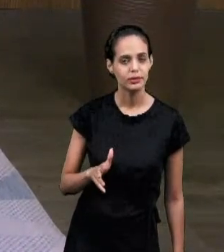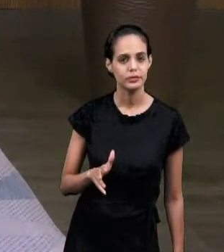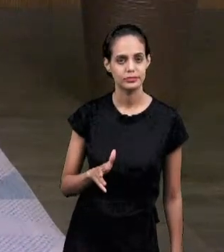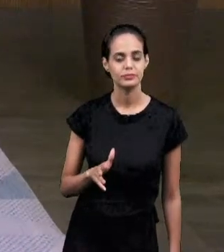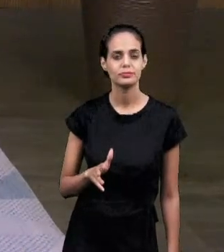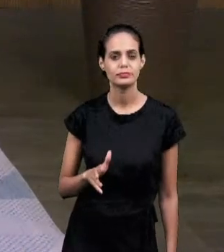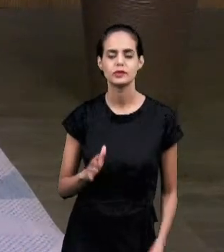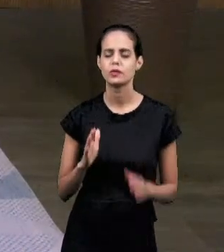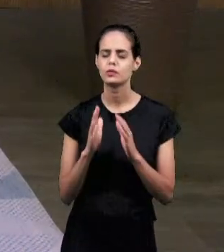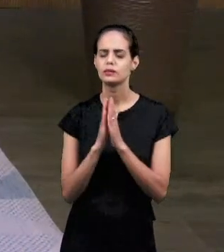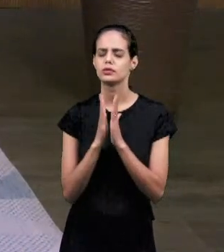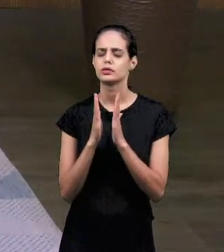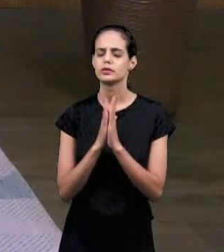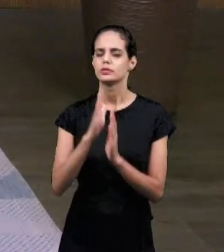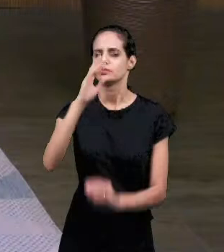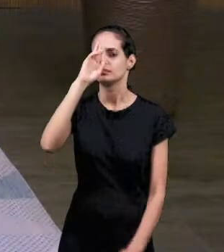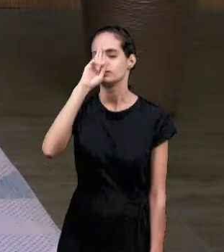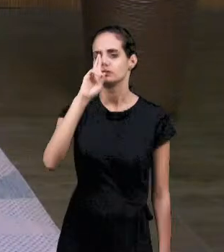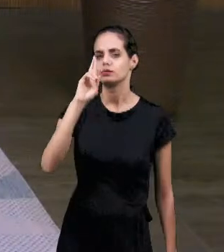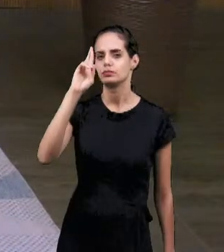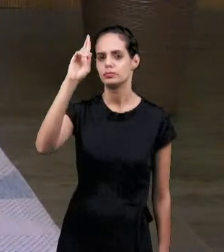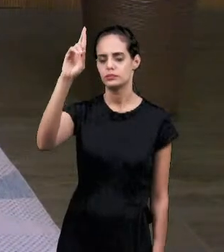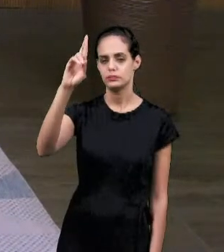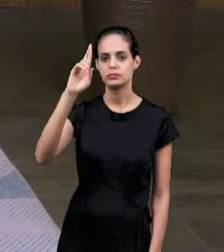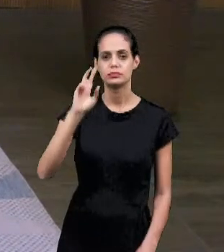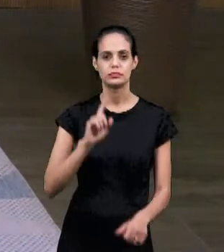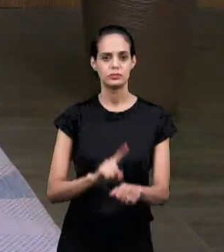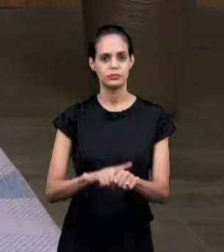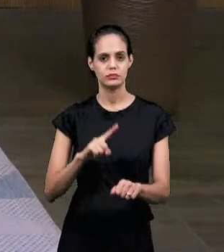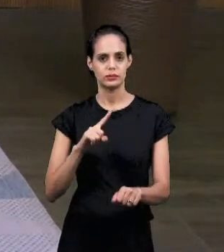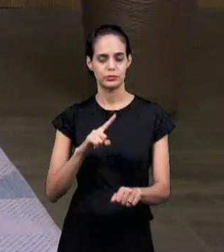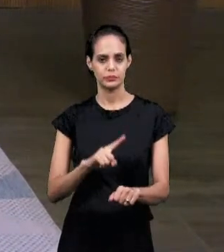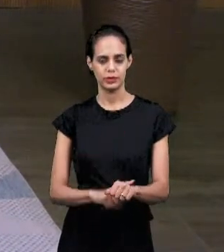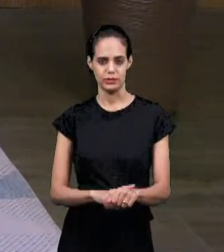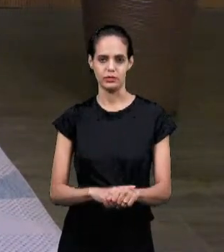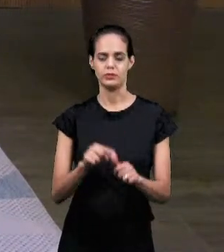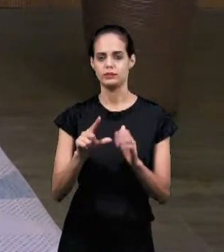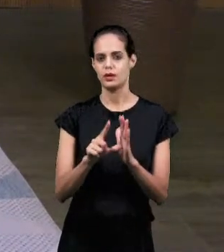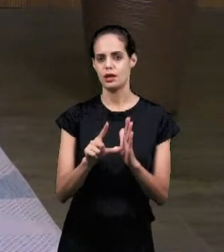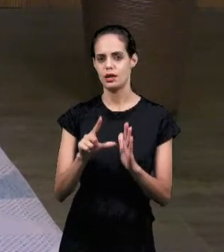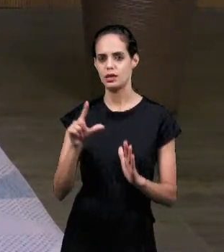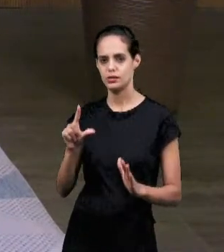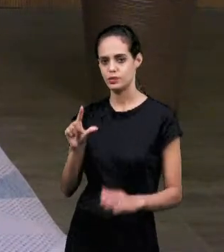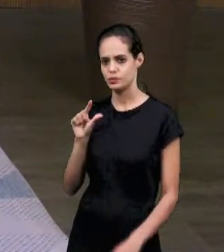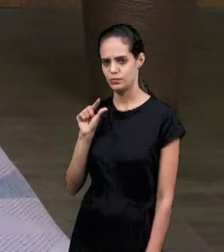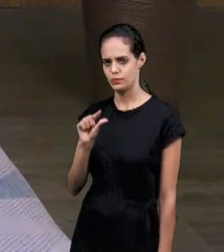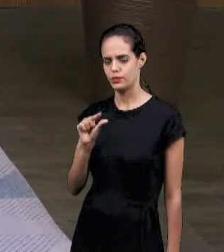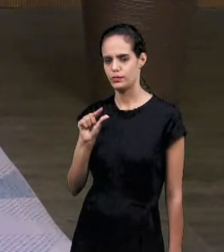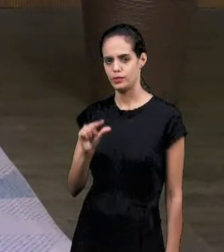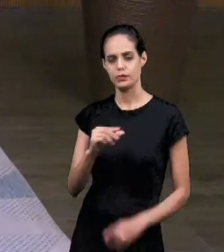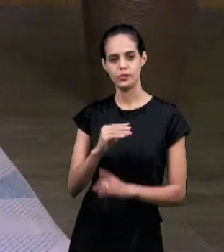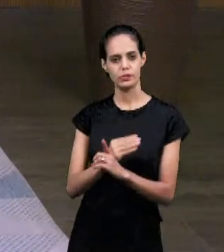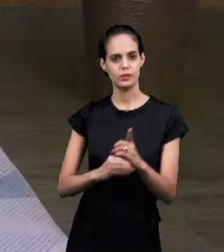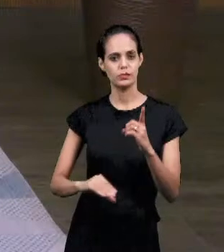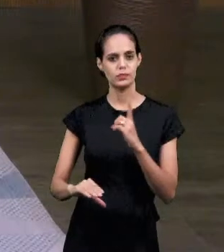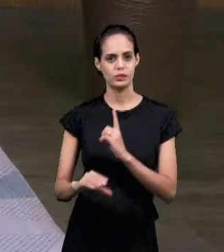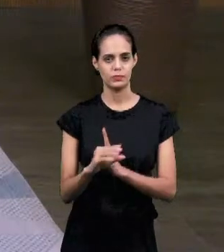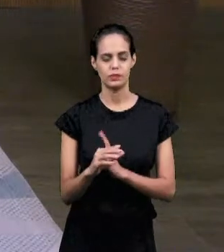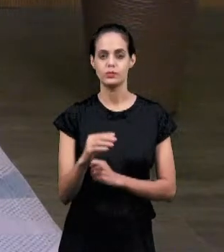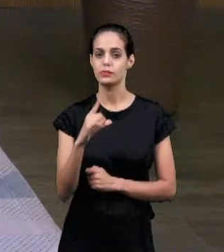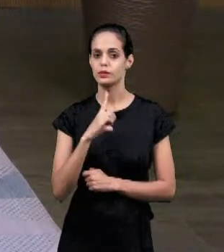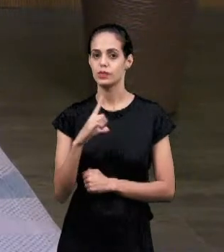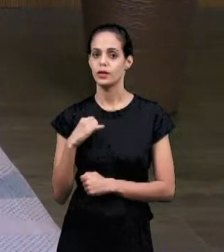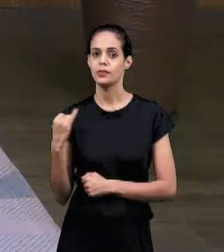já orando ao Senhor, né? Esse momento que antecede ao culto, ele tem uma importância